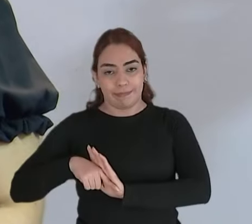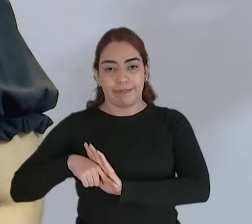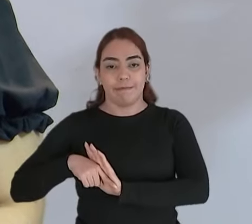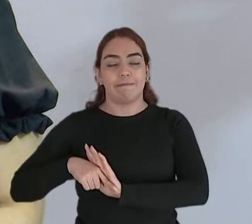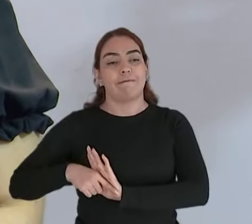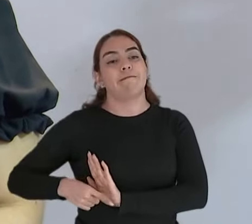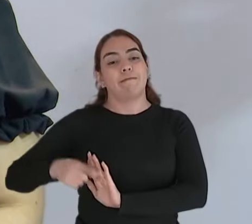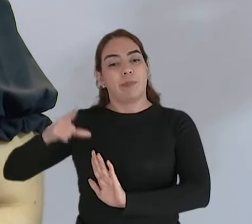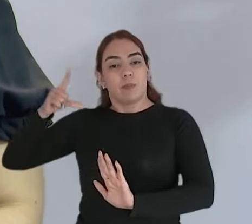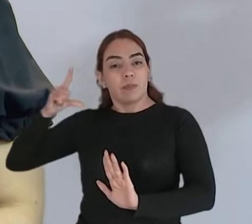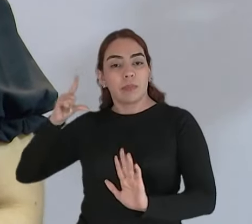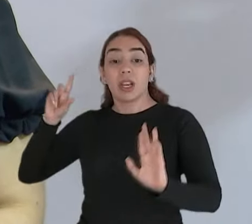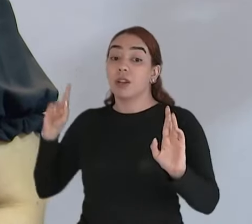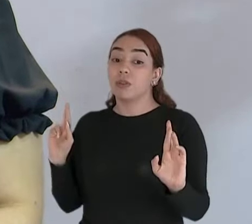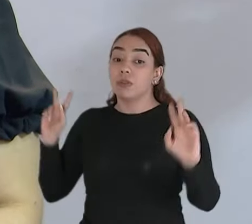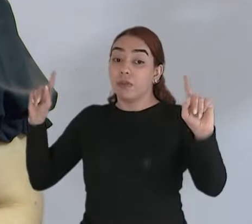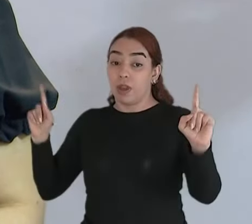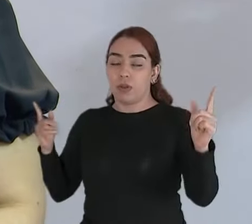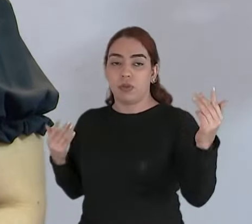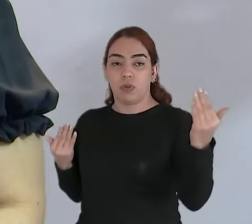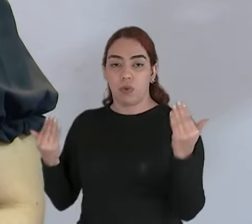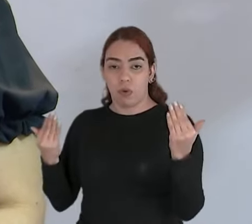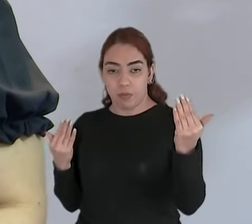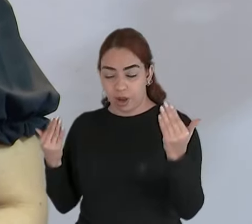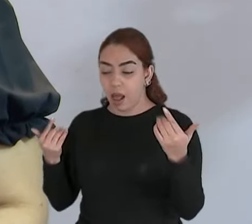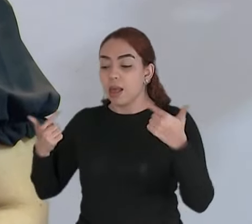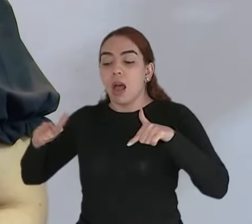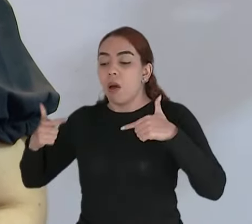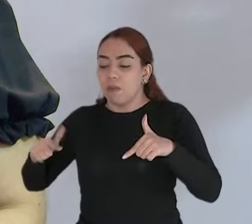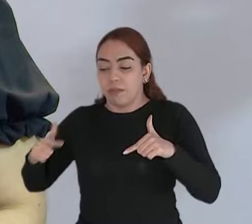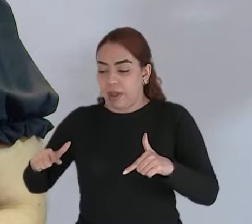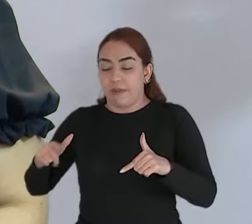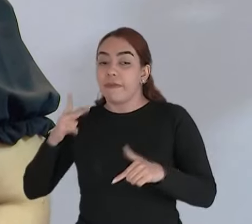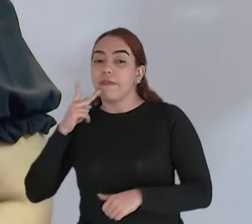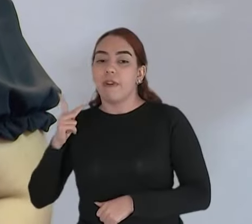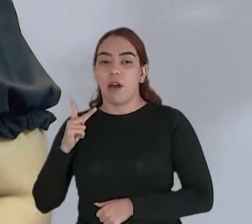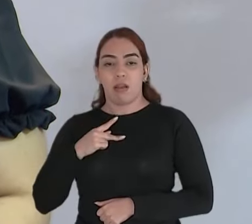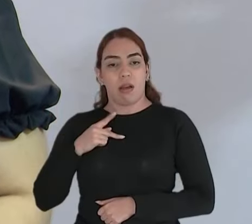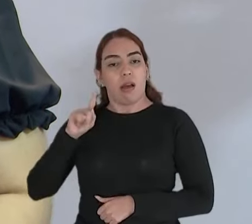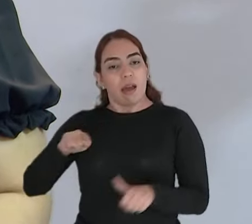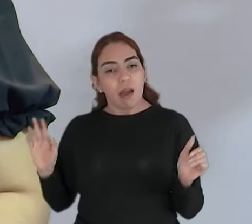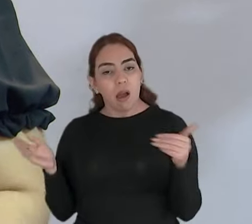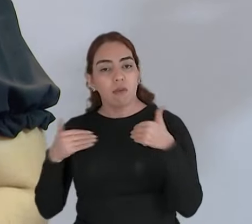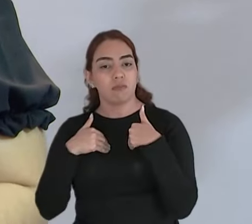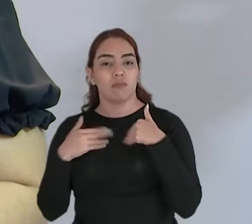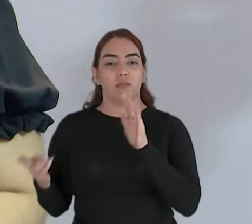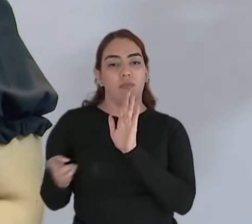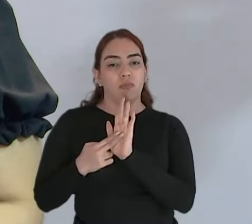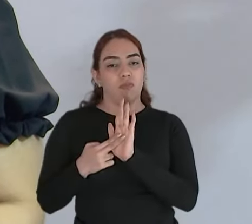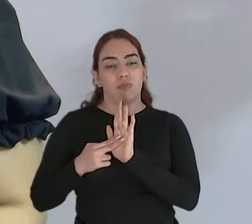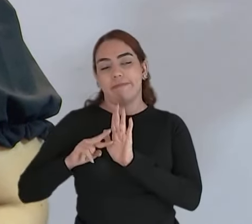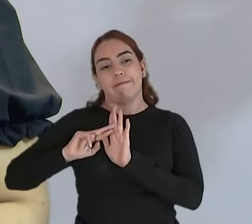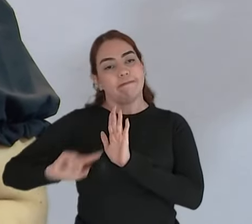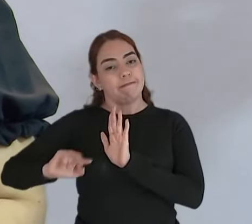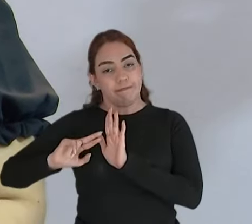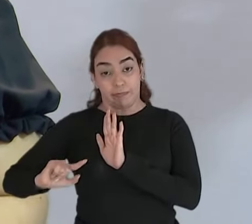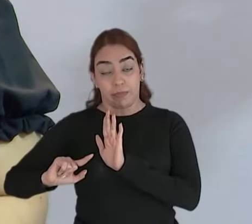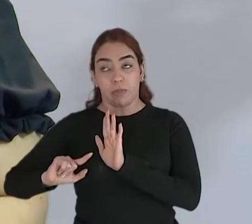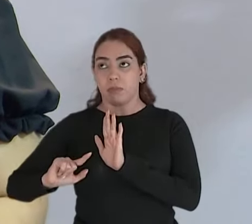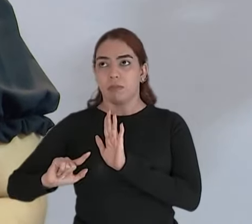mesma forma como são hoje, eu não recebi esse diagnóstico na infância. Então, assim, foi um momento muito difícil,